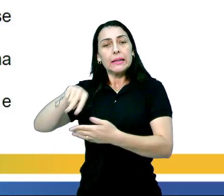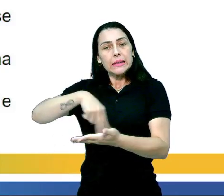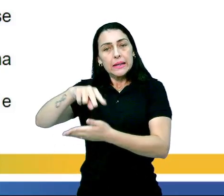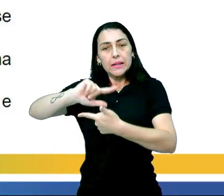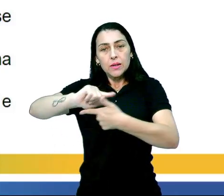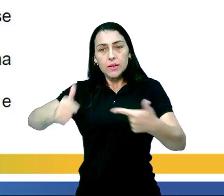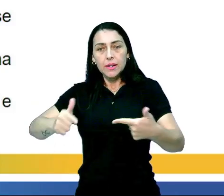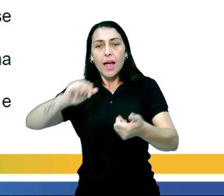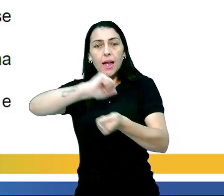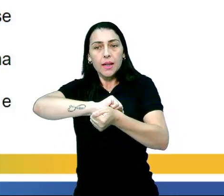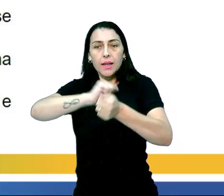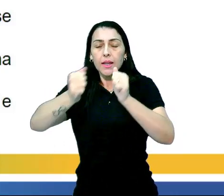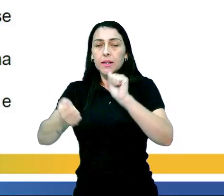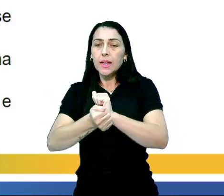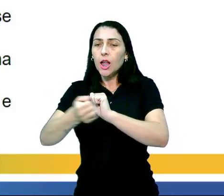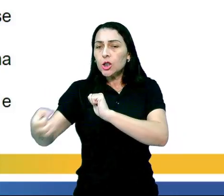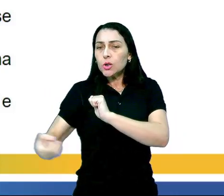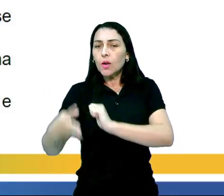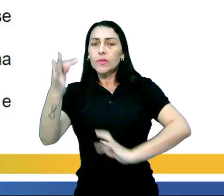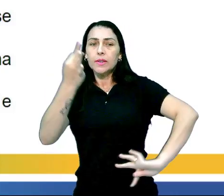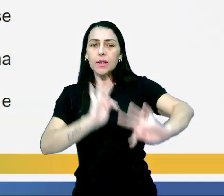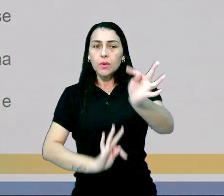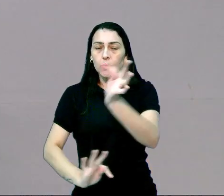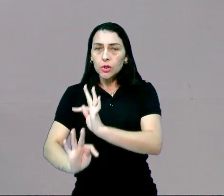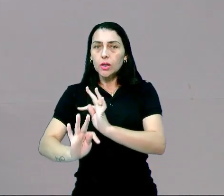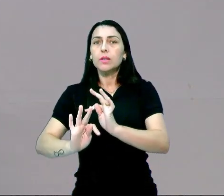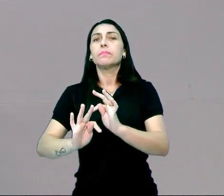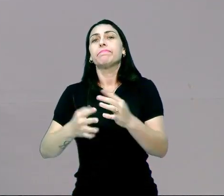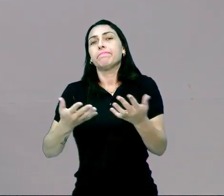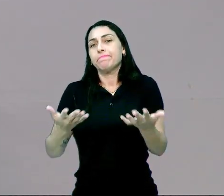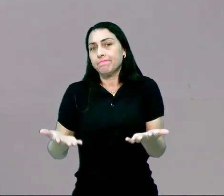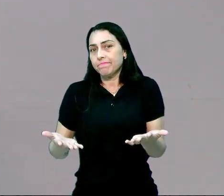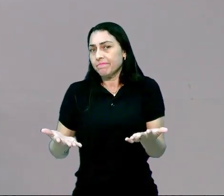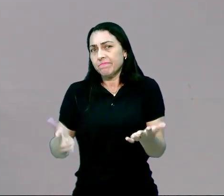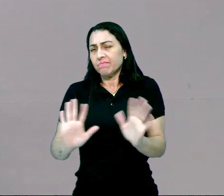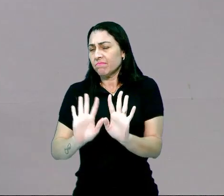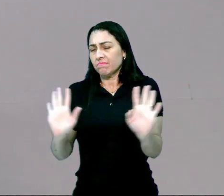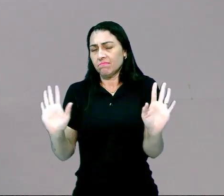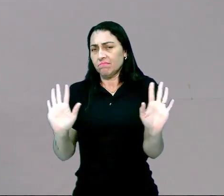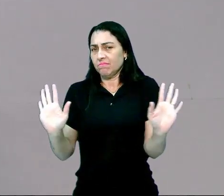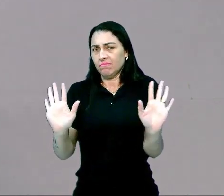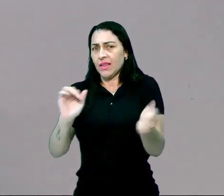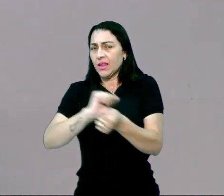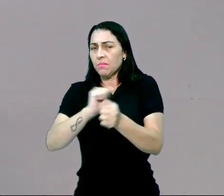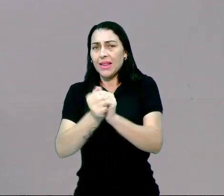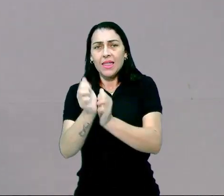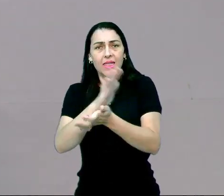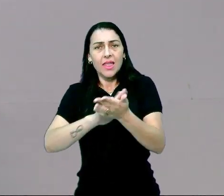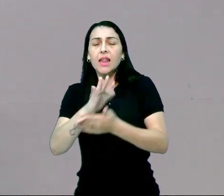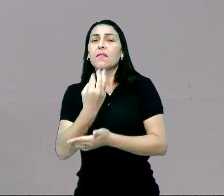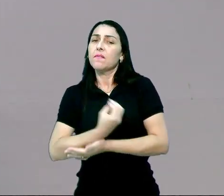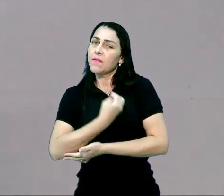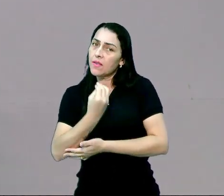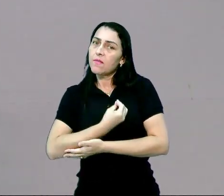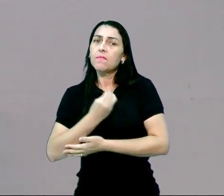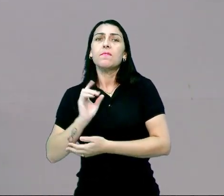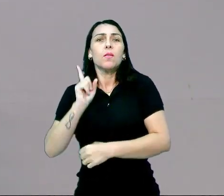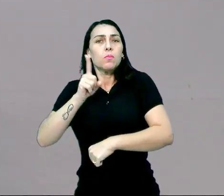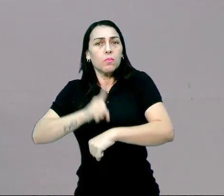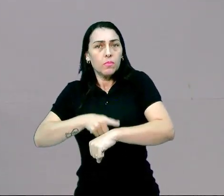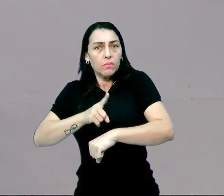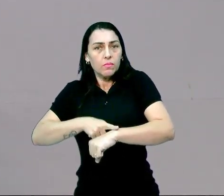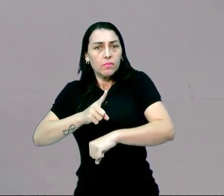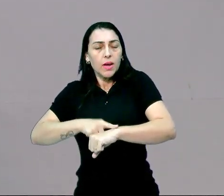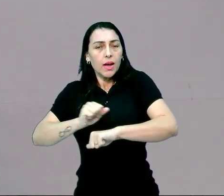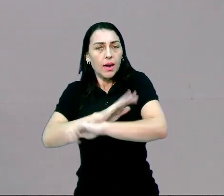as danças tradicionais se adaptem às novas tecnologias. Ninguém tem que se adaptar a nada, a gente tem que vivenciar, vislumbrar. E é